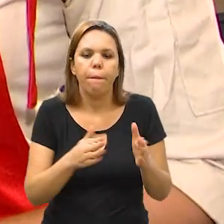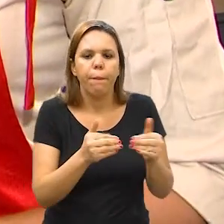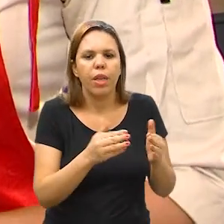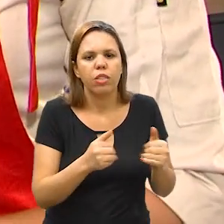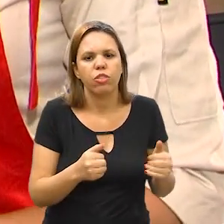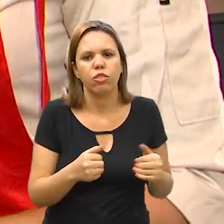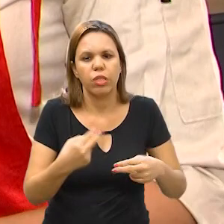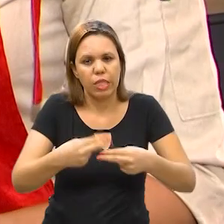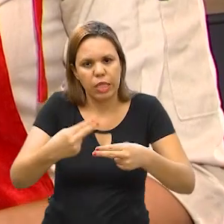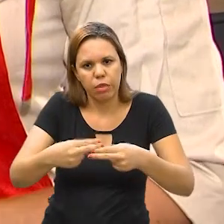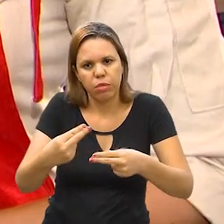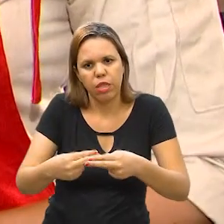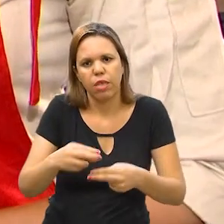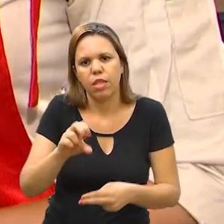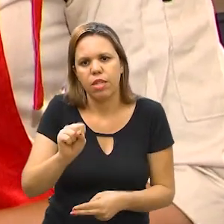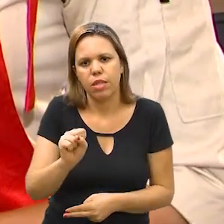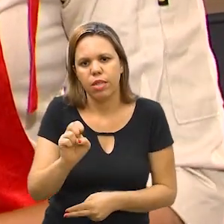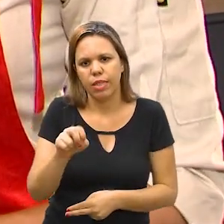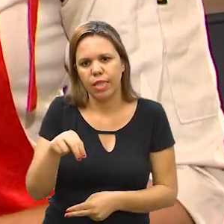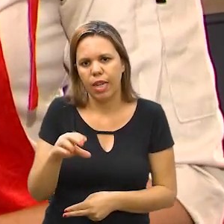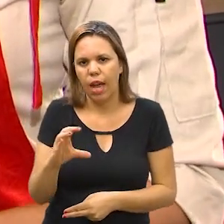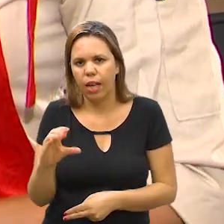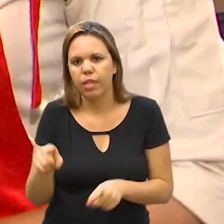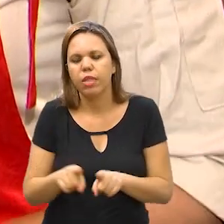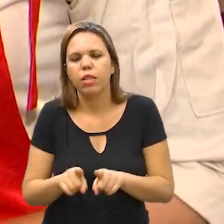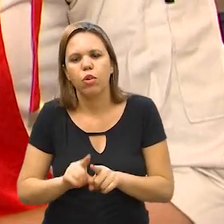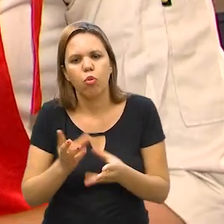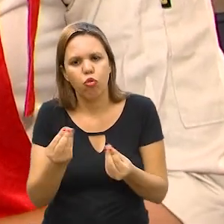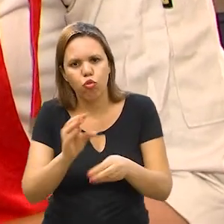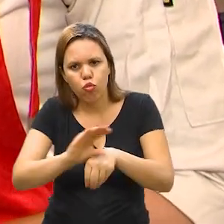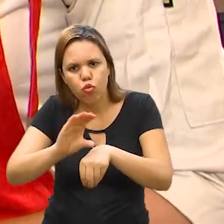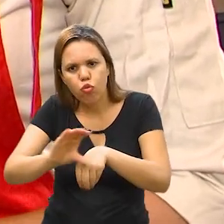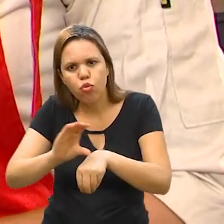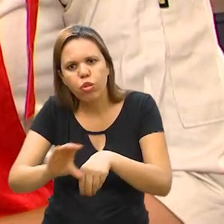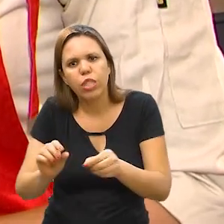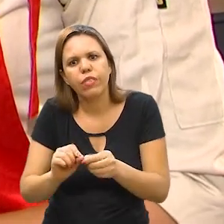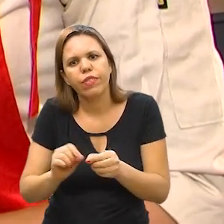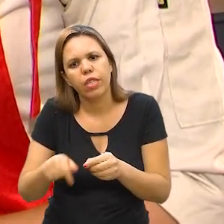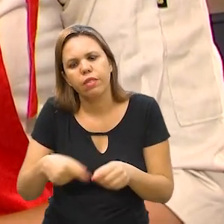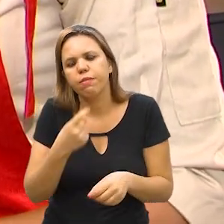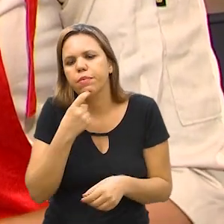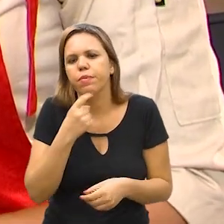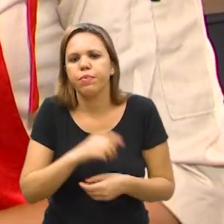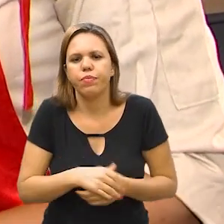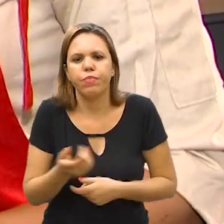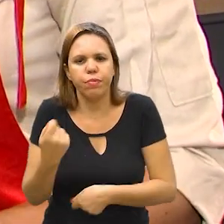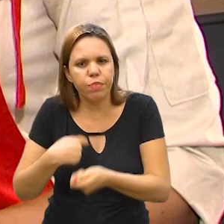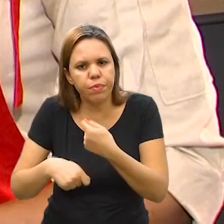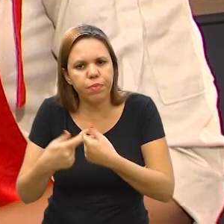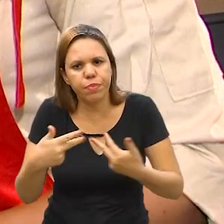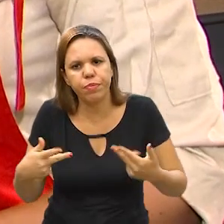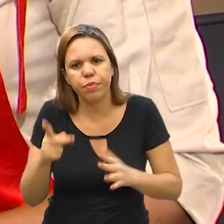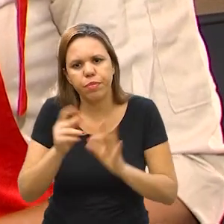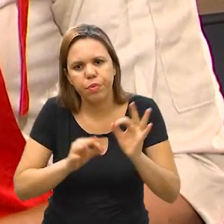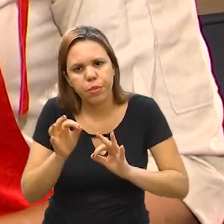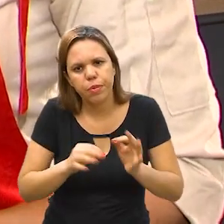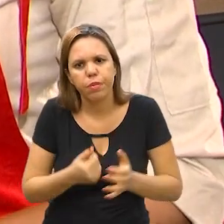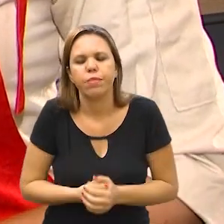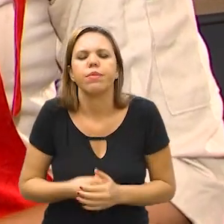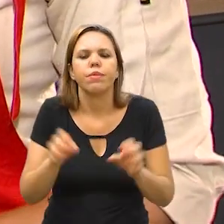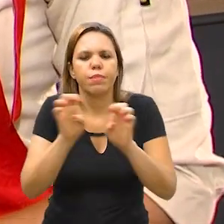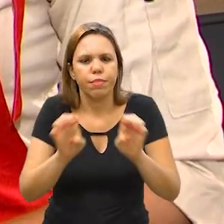e do Sebrae. Fiz muitos cursos no Sebrae, fiz muitos cursos no Senac aqui em Campinas, de administração,